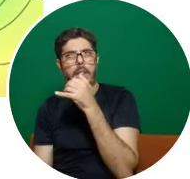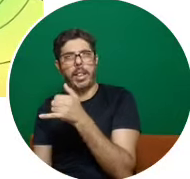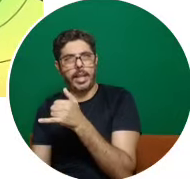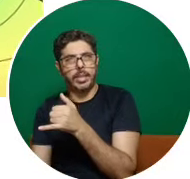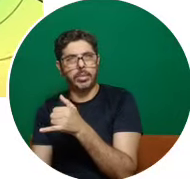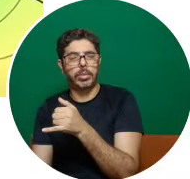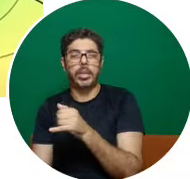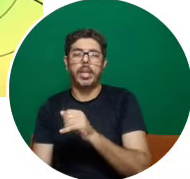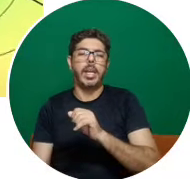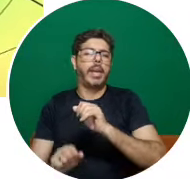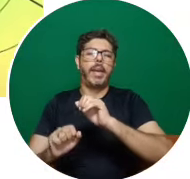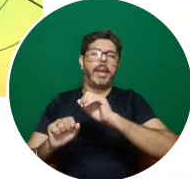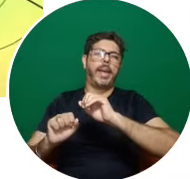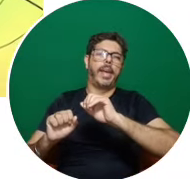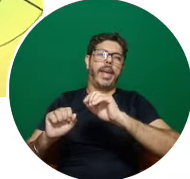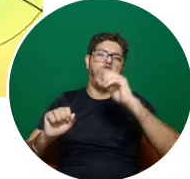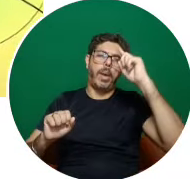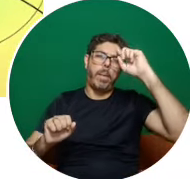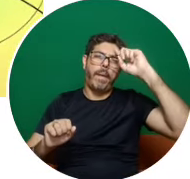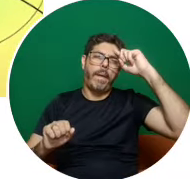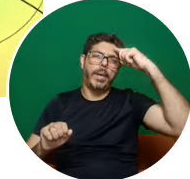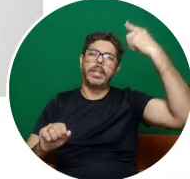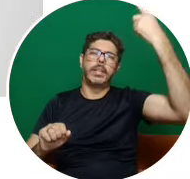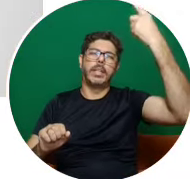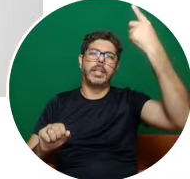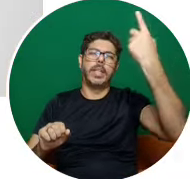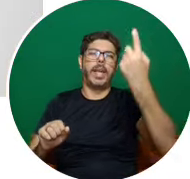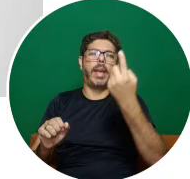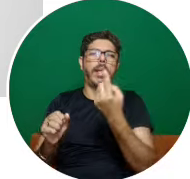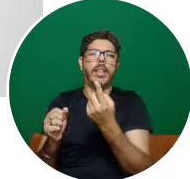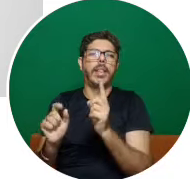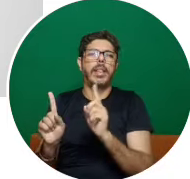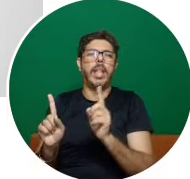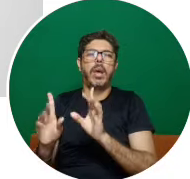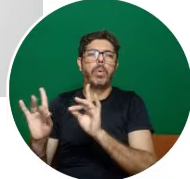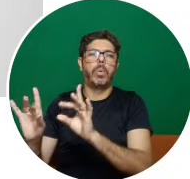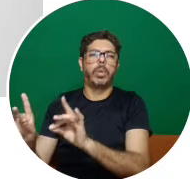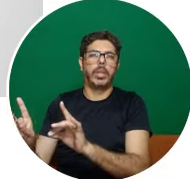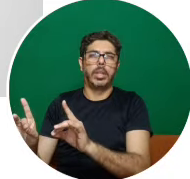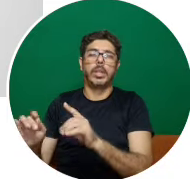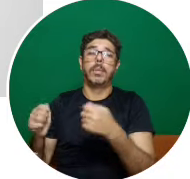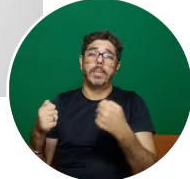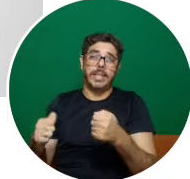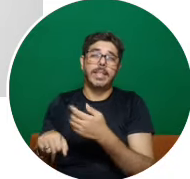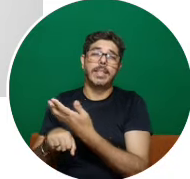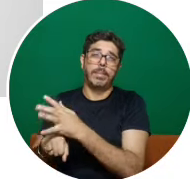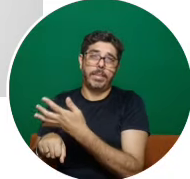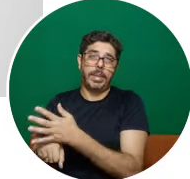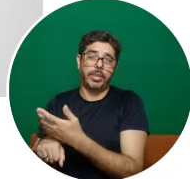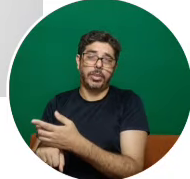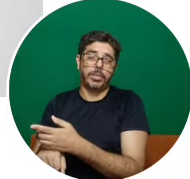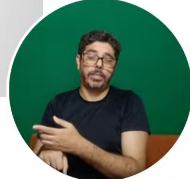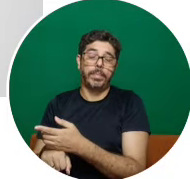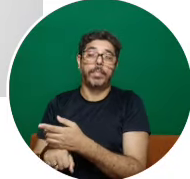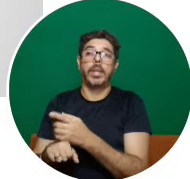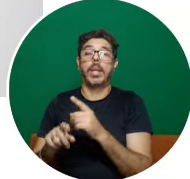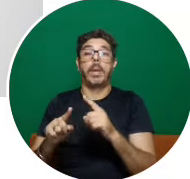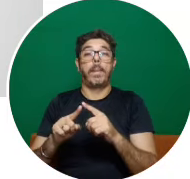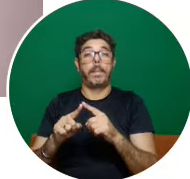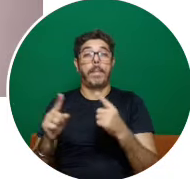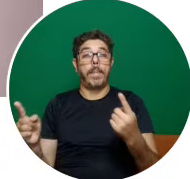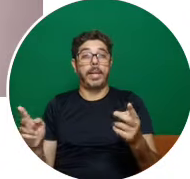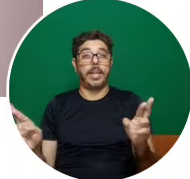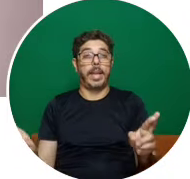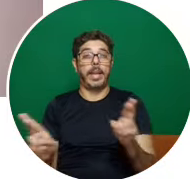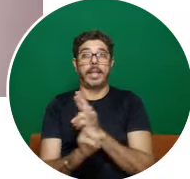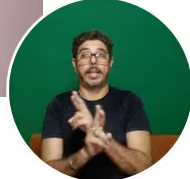elétrico, em particular, é uma ideia abstrata e que exige alguma prática para se compreender bem o seu significado e a sua utilidade. De